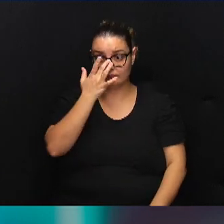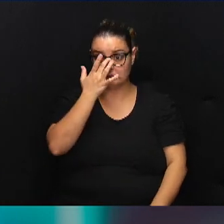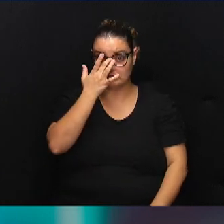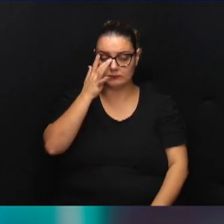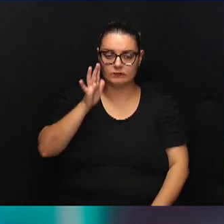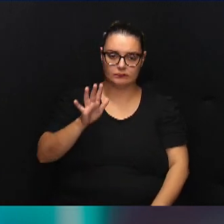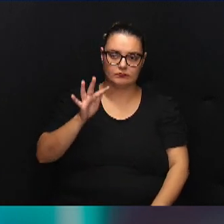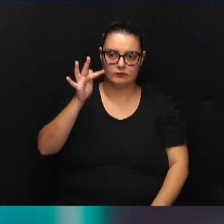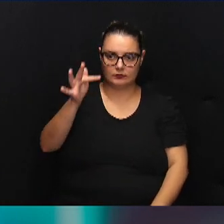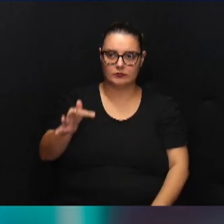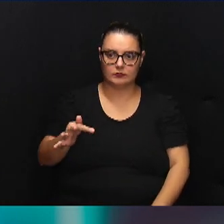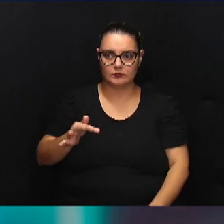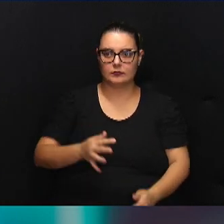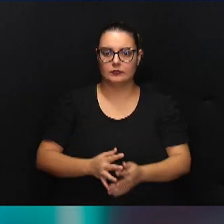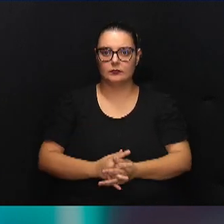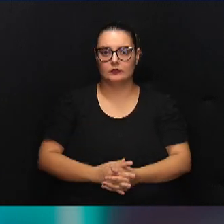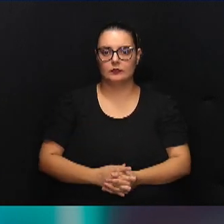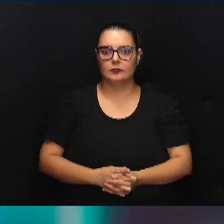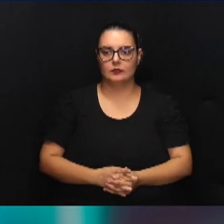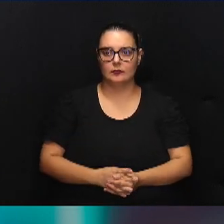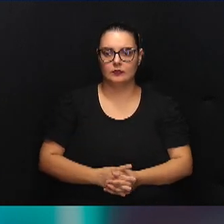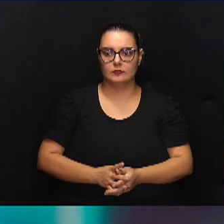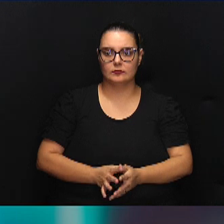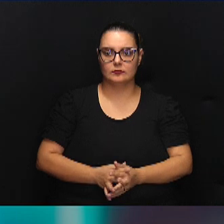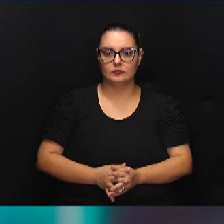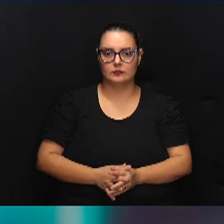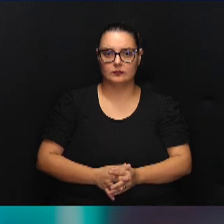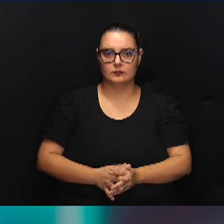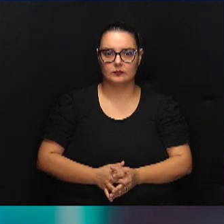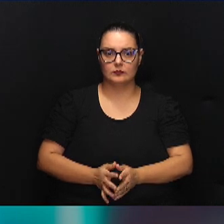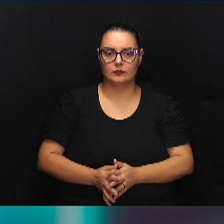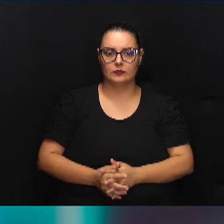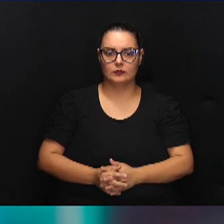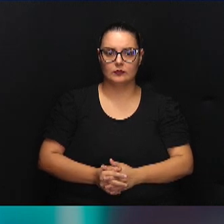vai ser o futuro. Podemos passar.